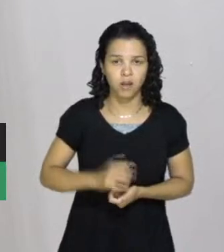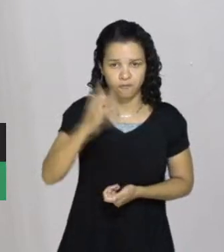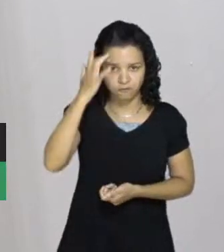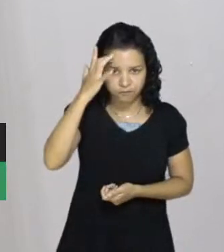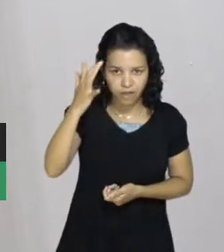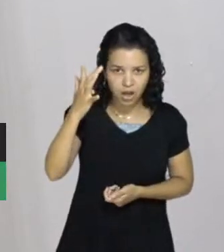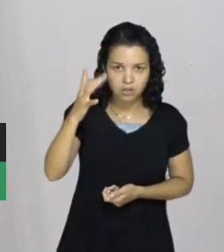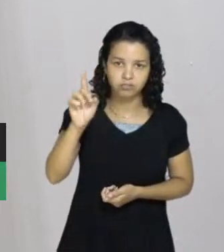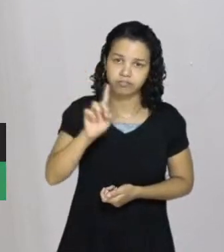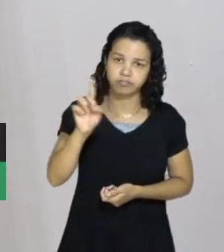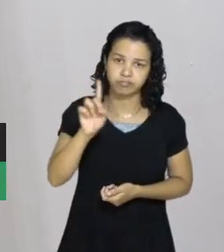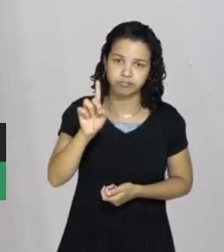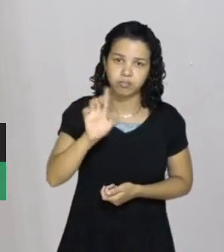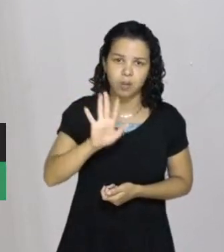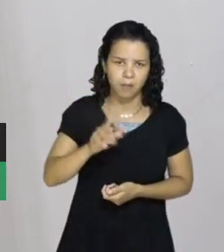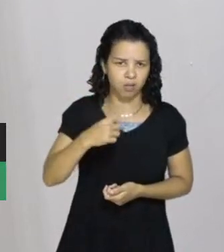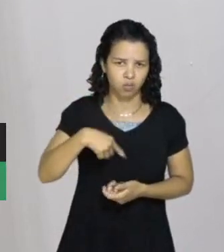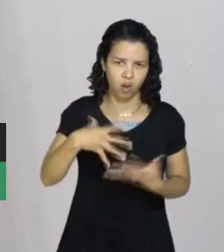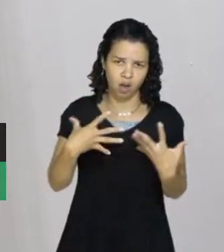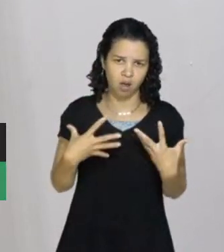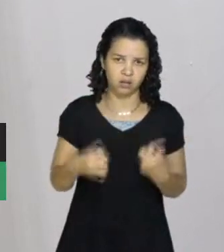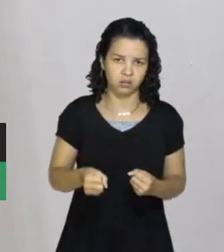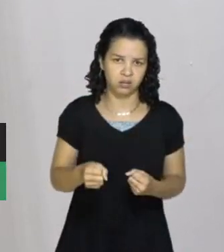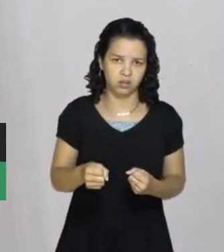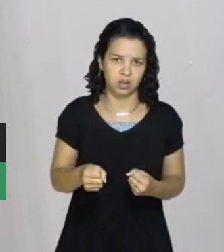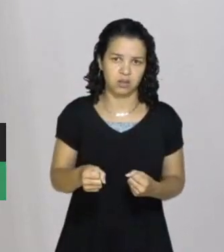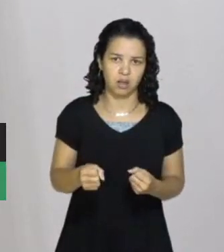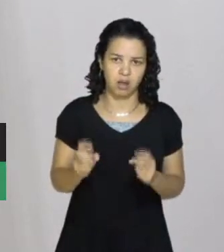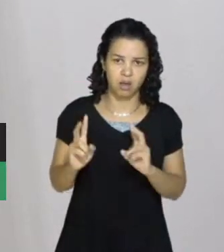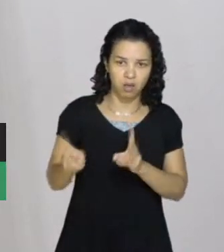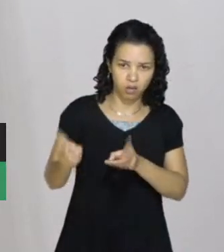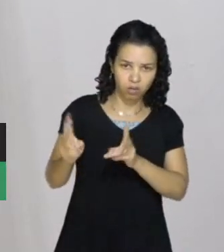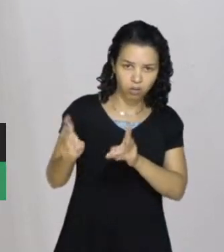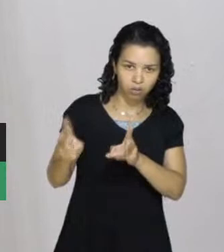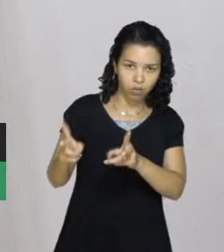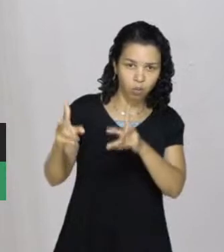podemos aceitar o panorama atual deputado Zilli.